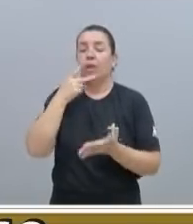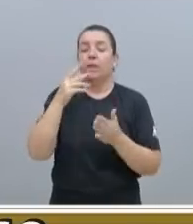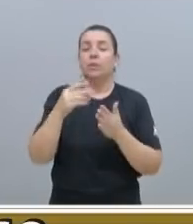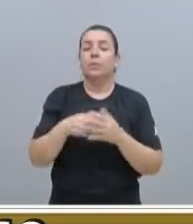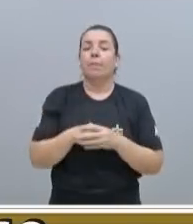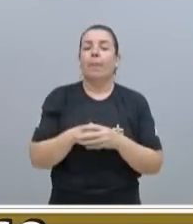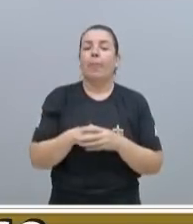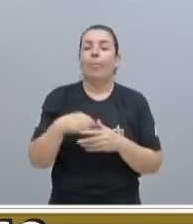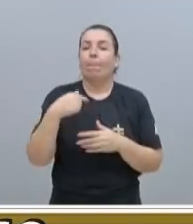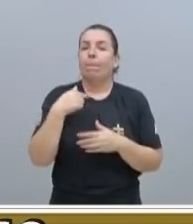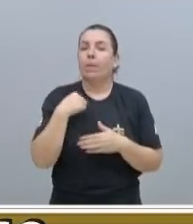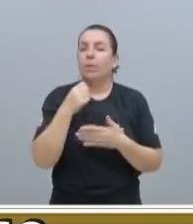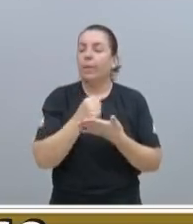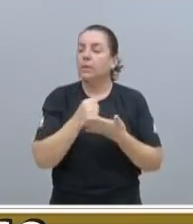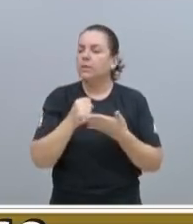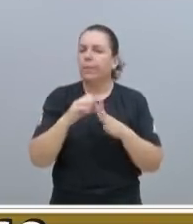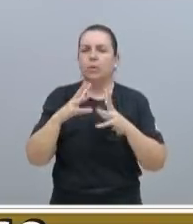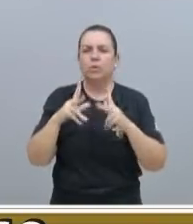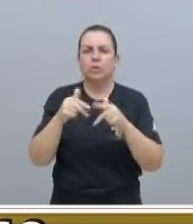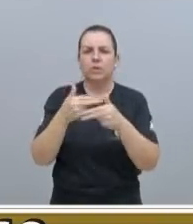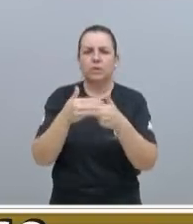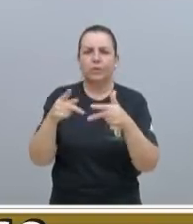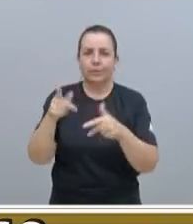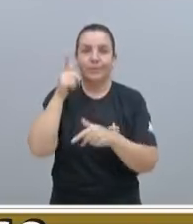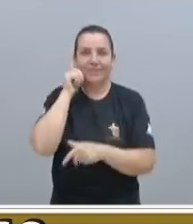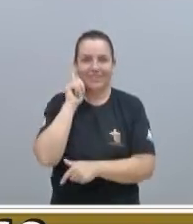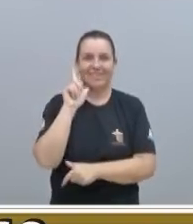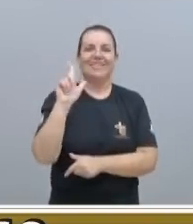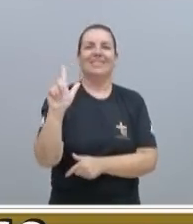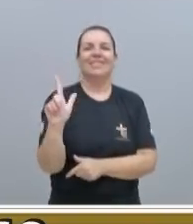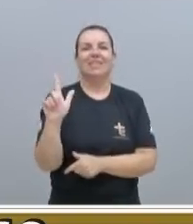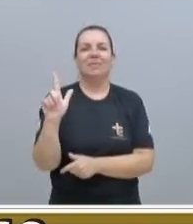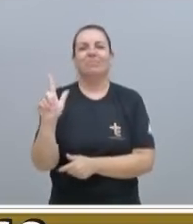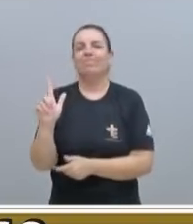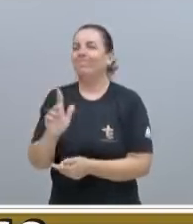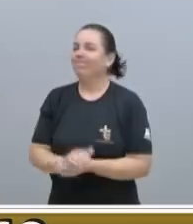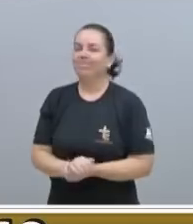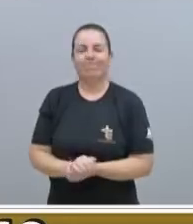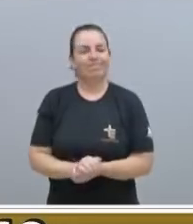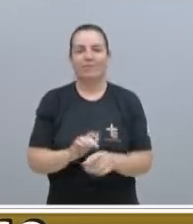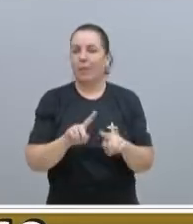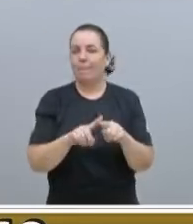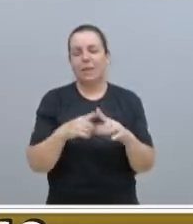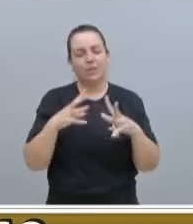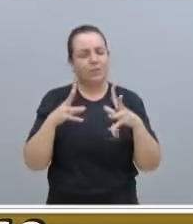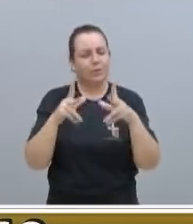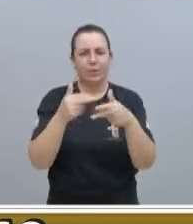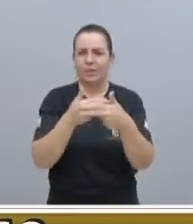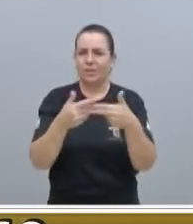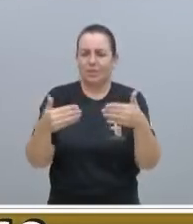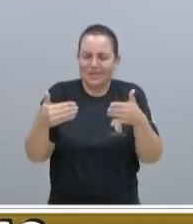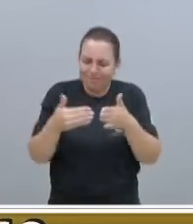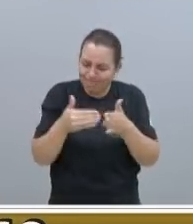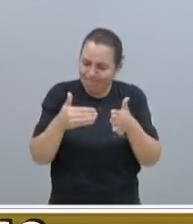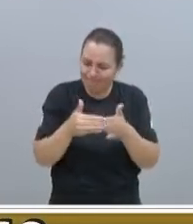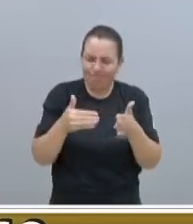eu passei por tudo isso e venci mas todas essas situações limites